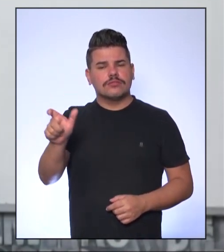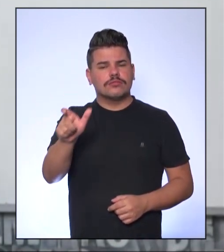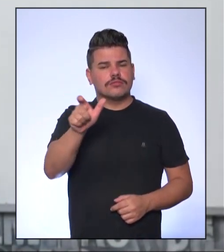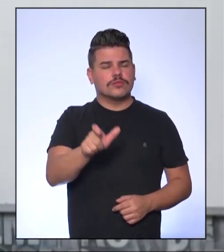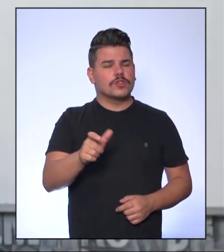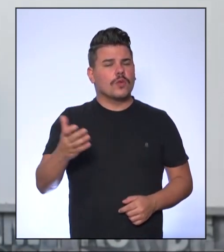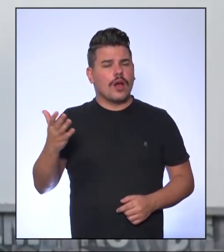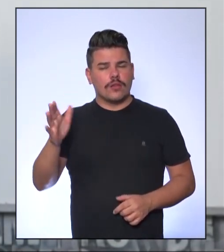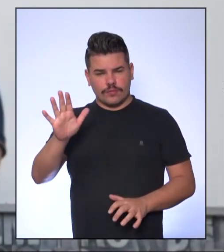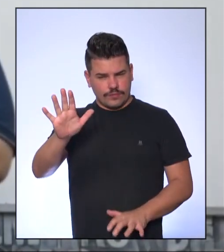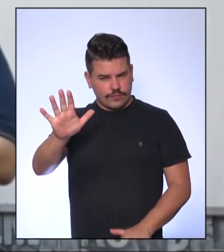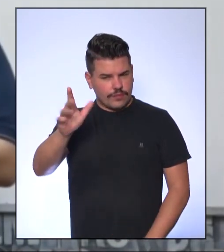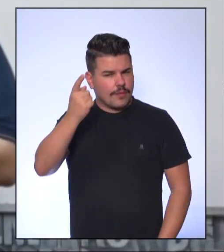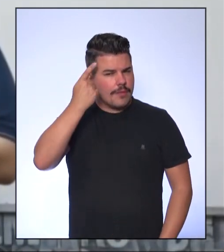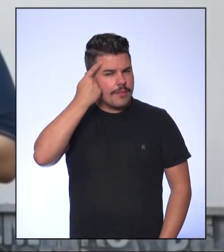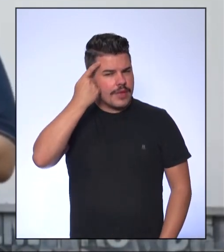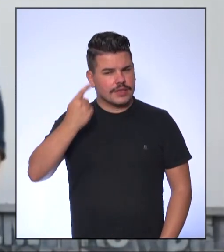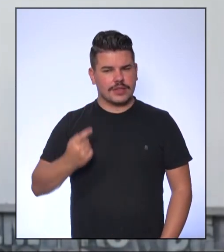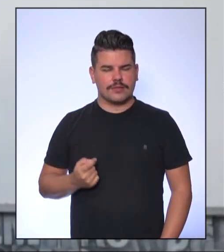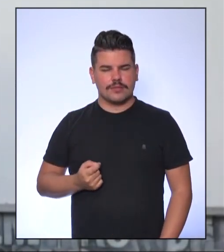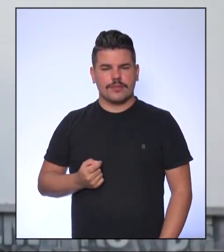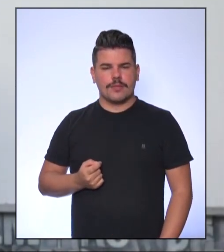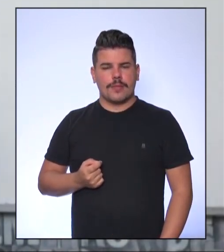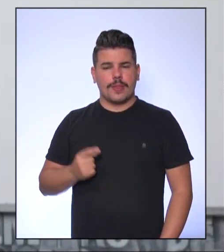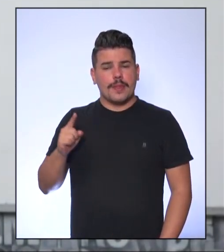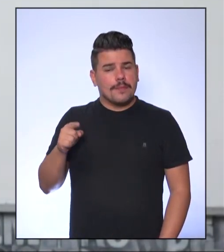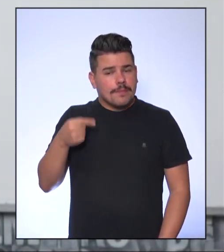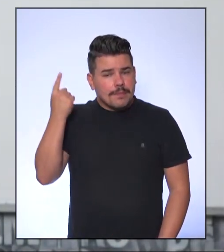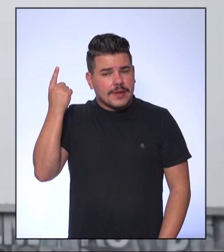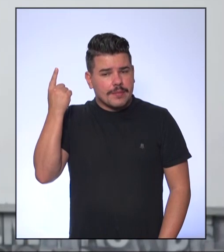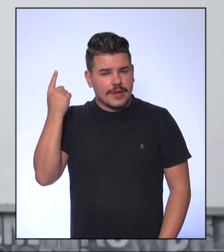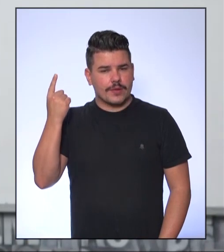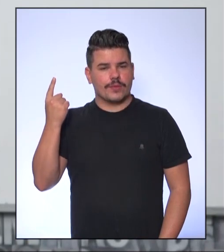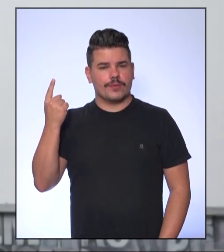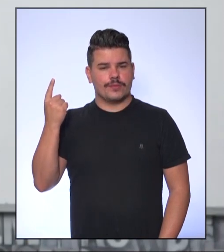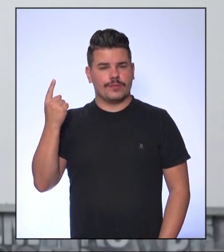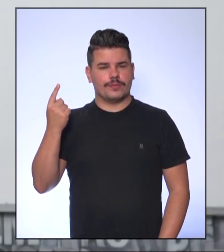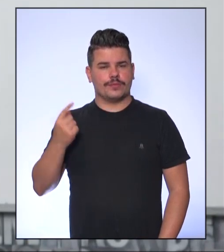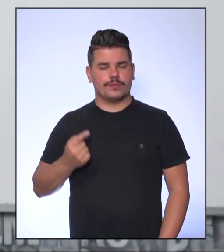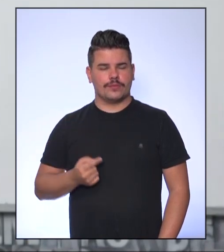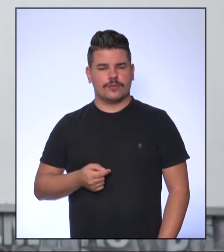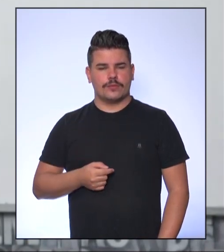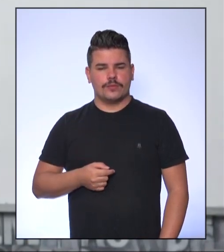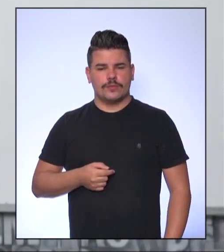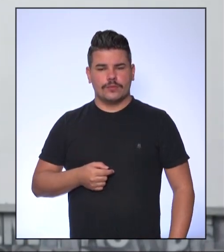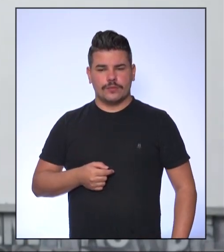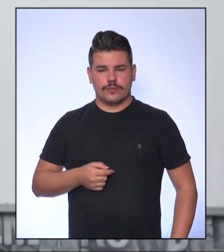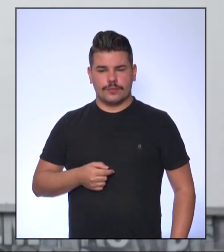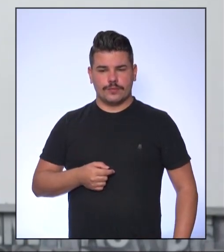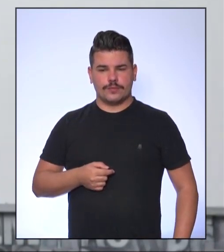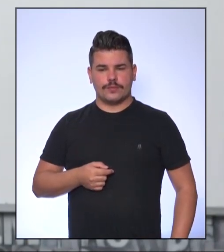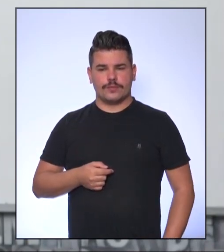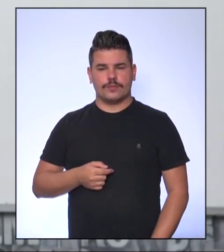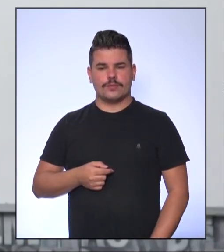Vamos pensar. Primeiramente, tá? Eu tenho aqui